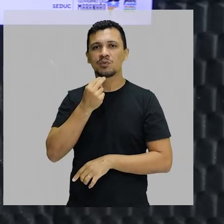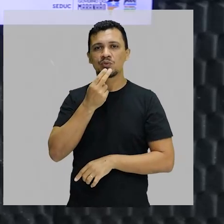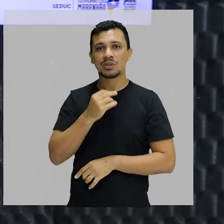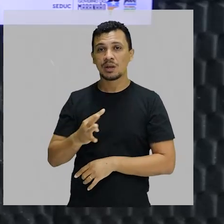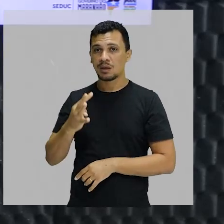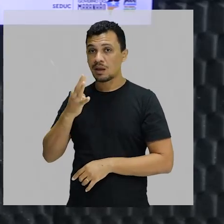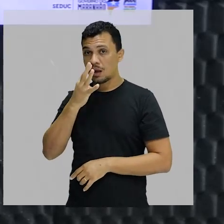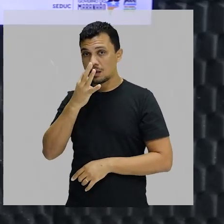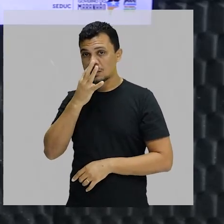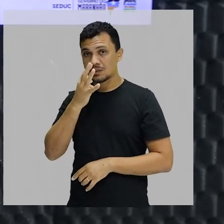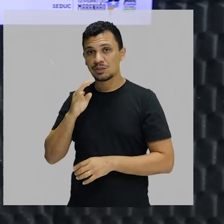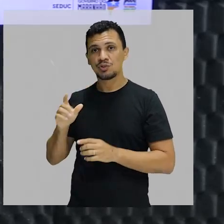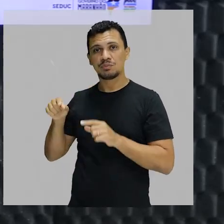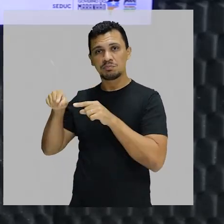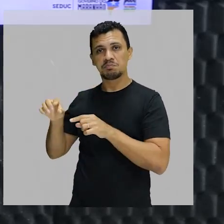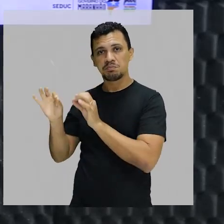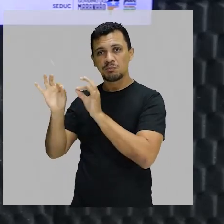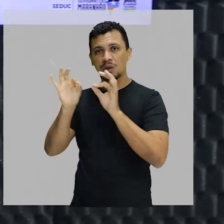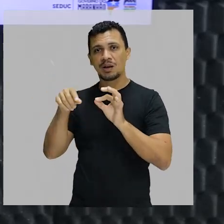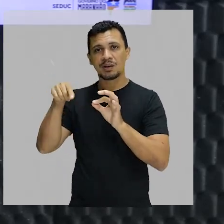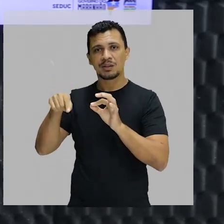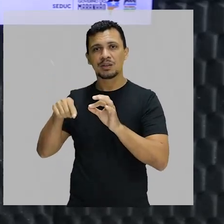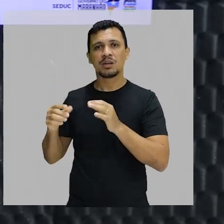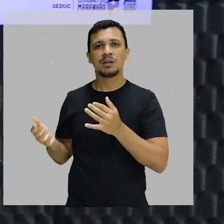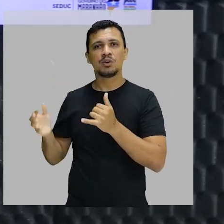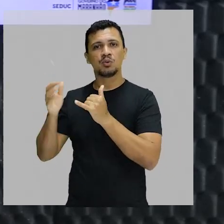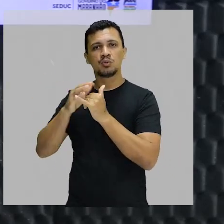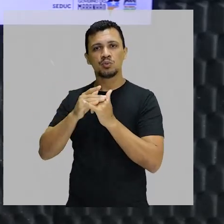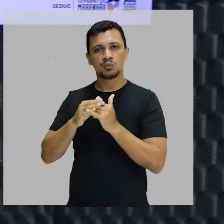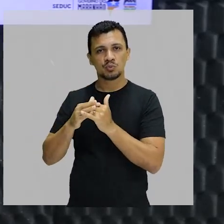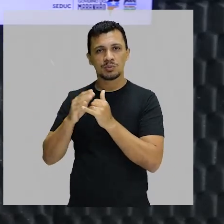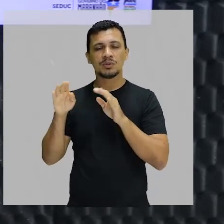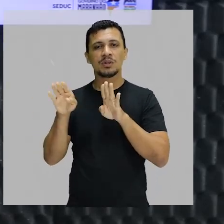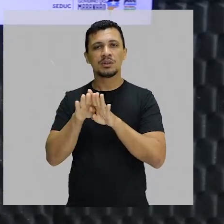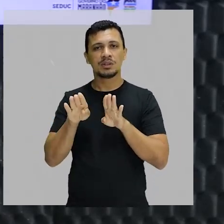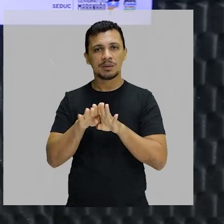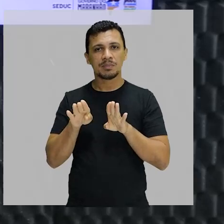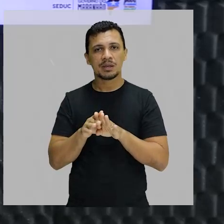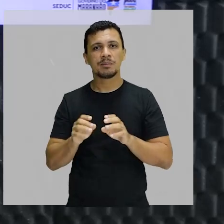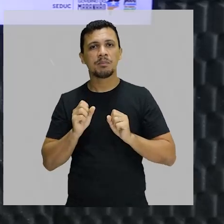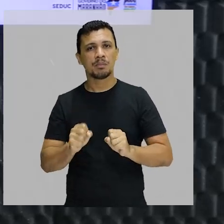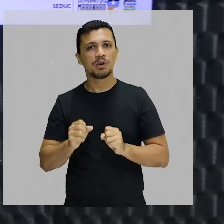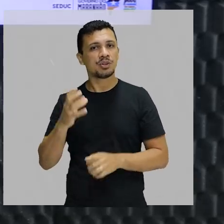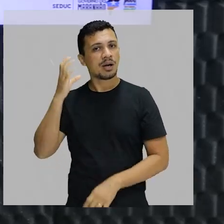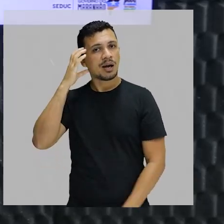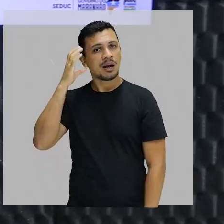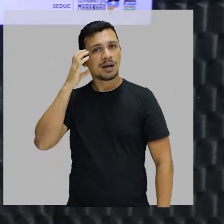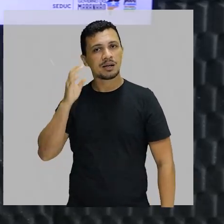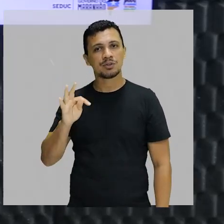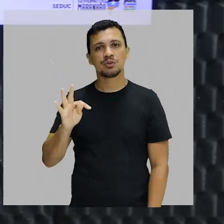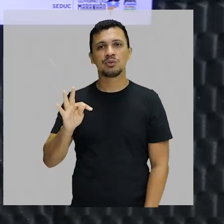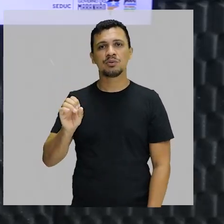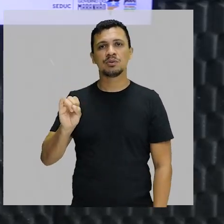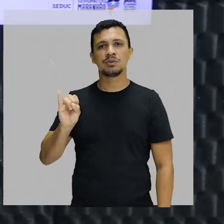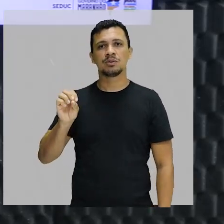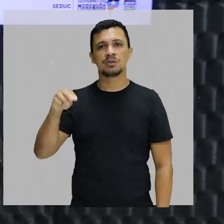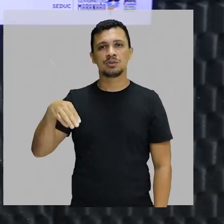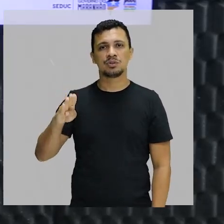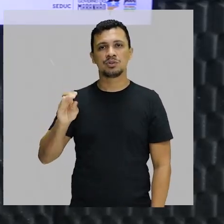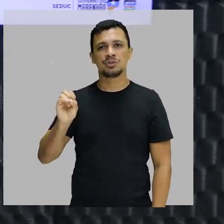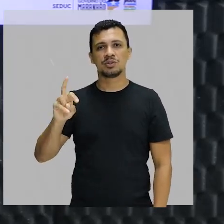YouTube, você pode ouvir através do hashtag Fica em Casa Aprendendo na Rádio Timbira, todo dia tem Rádio